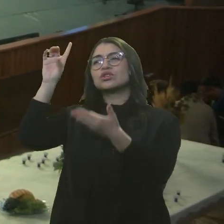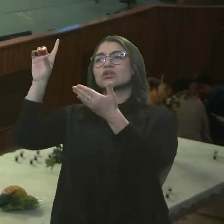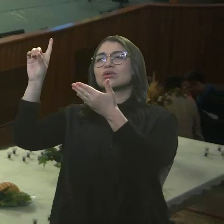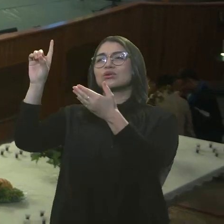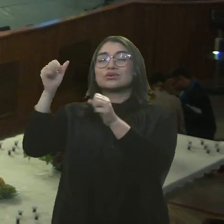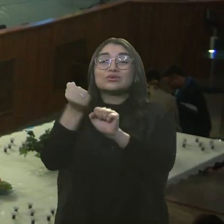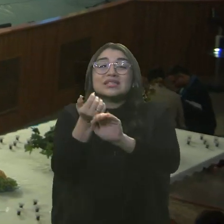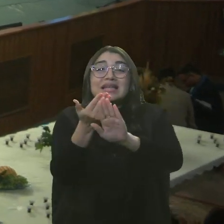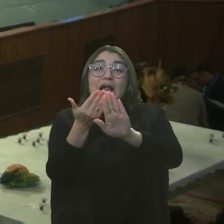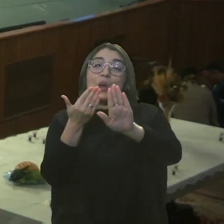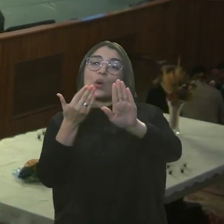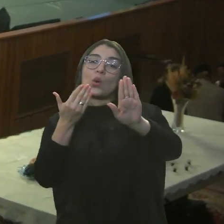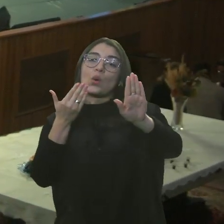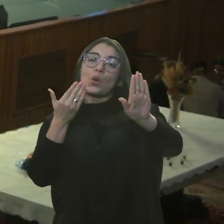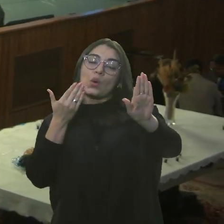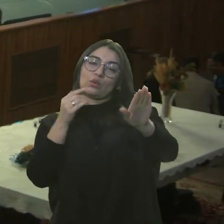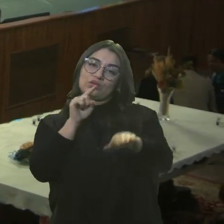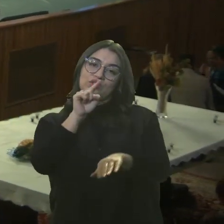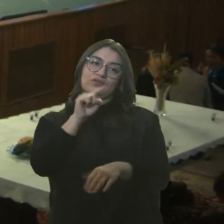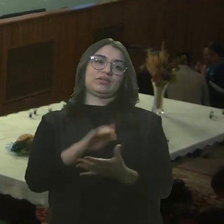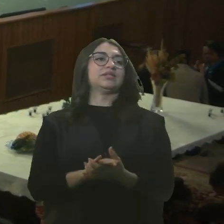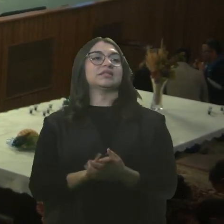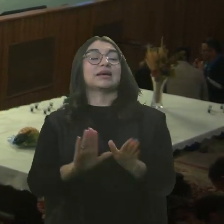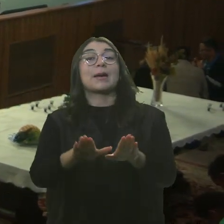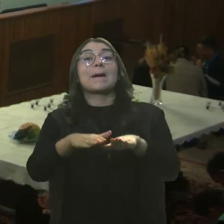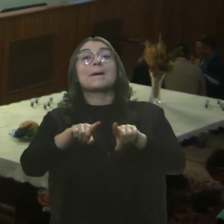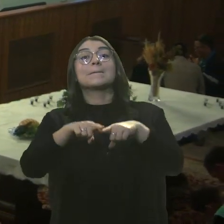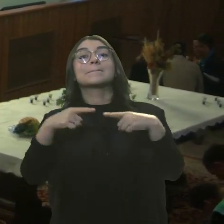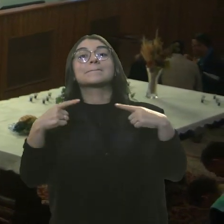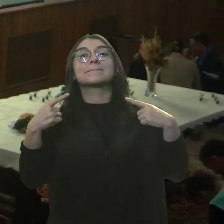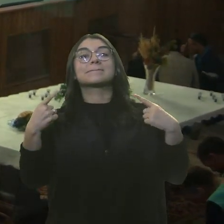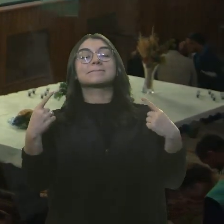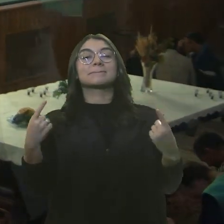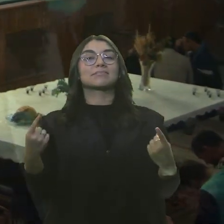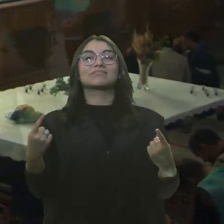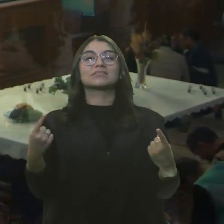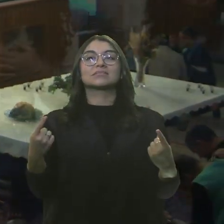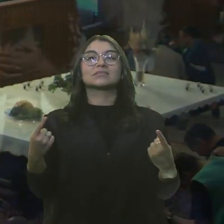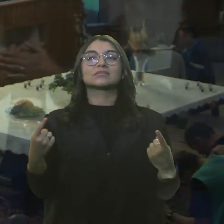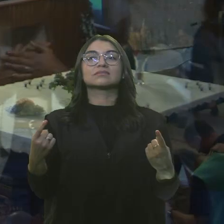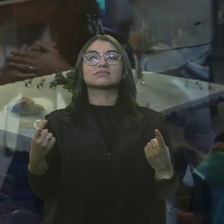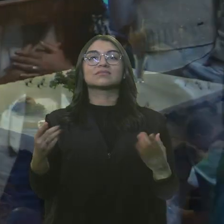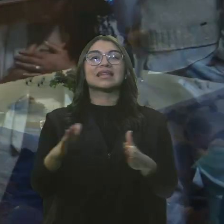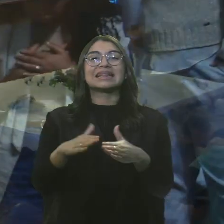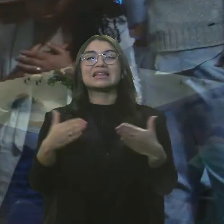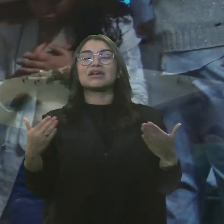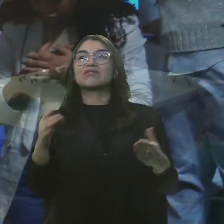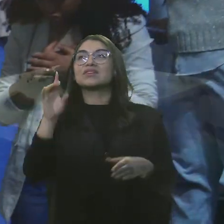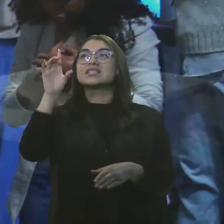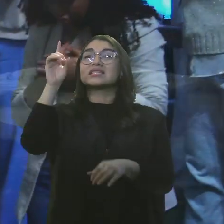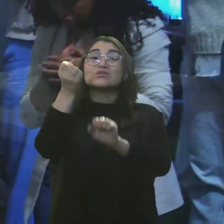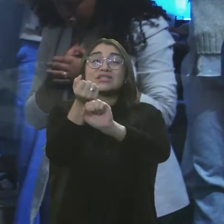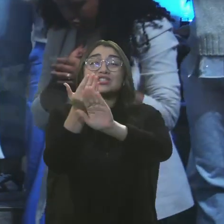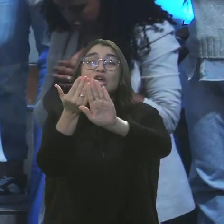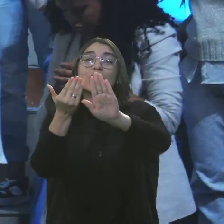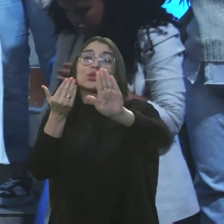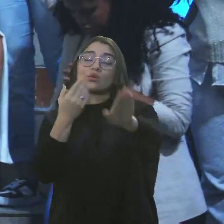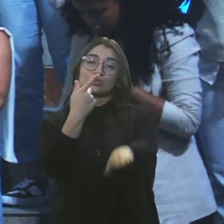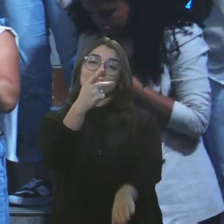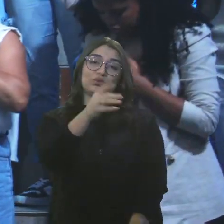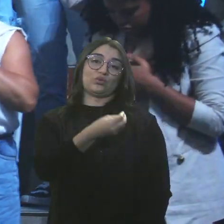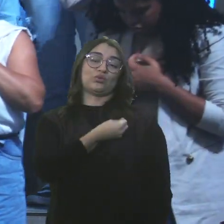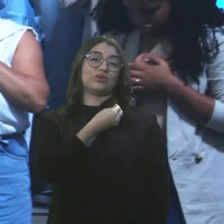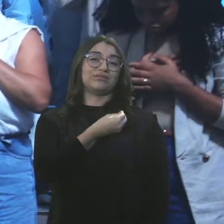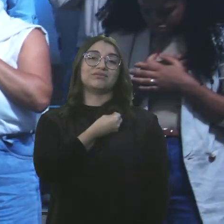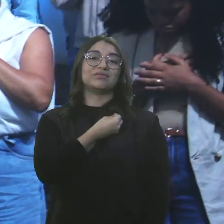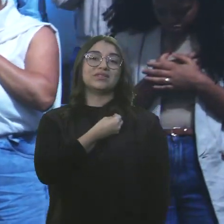você. Talvez Deus esteja longe de você. Você nunca ouviu a sua voz, você não tem um relacionamento